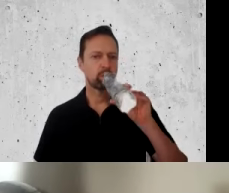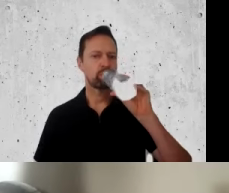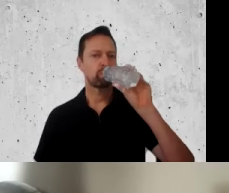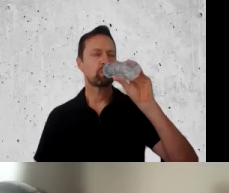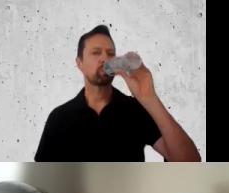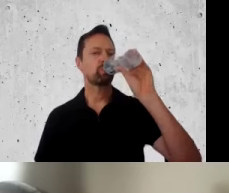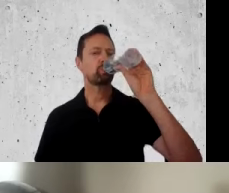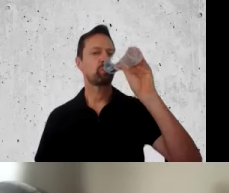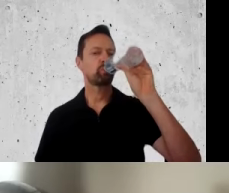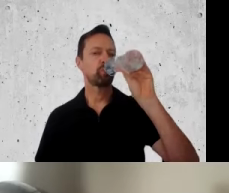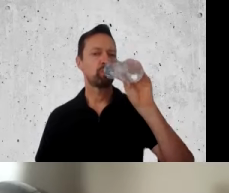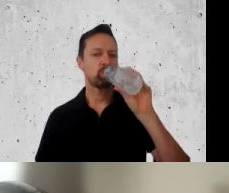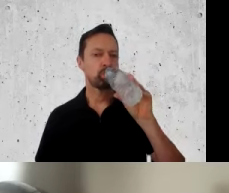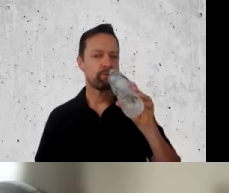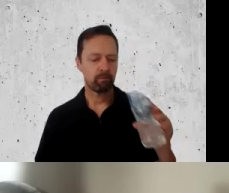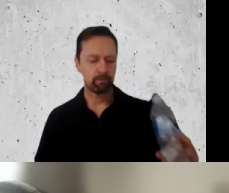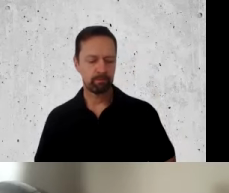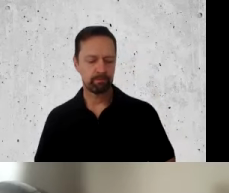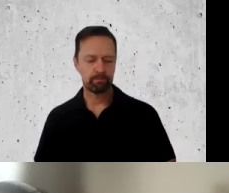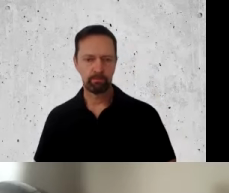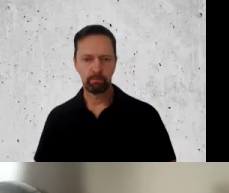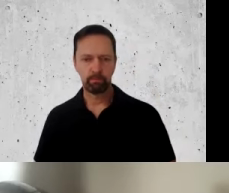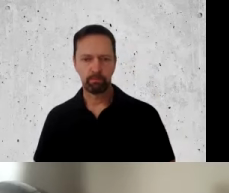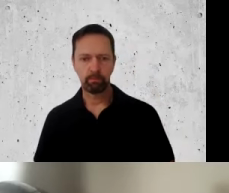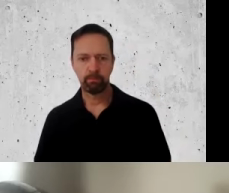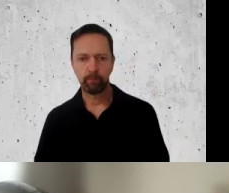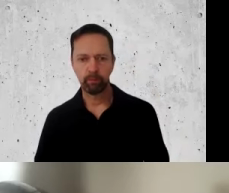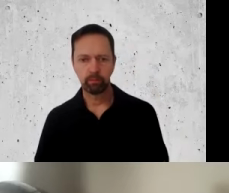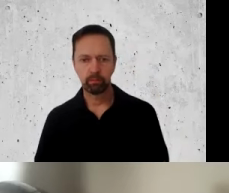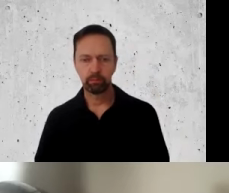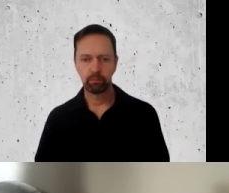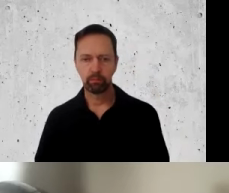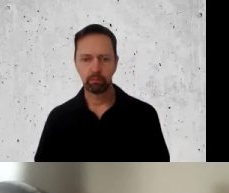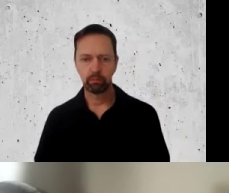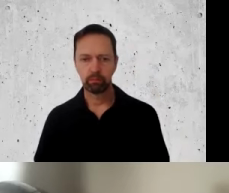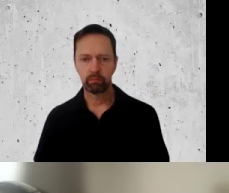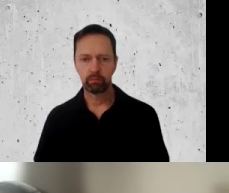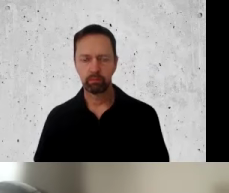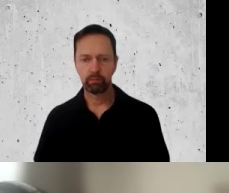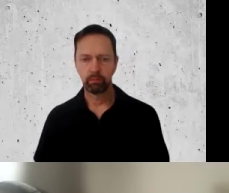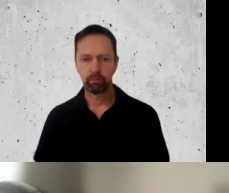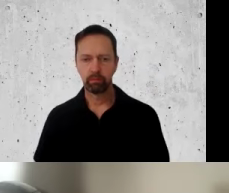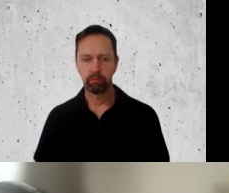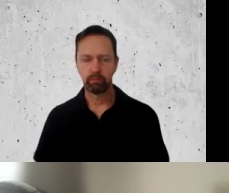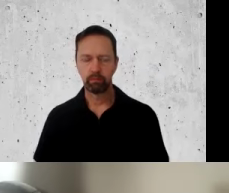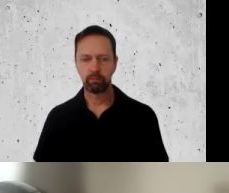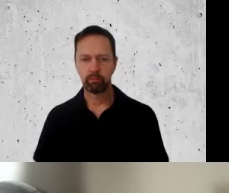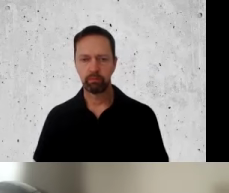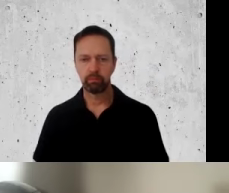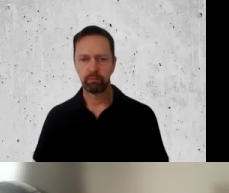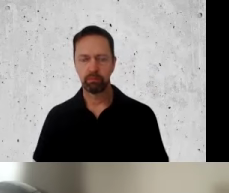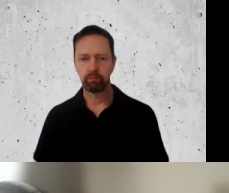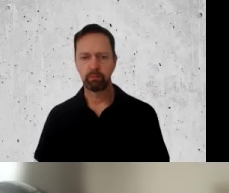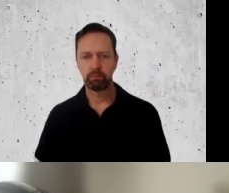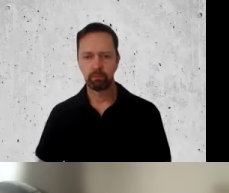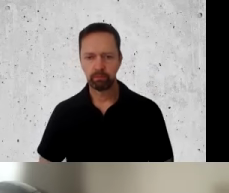mas os principais pontos que essa nova lei trouxe foi justamente de tentar proteger mais os credores,